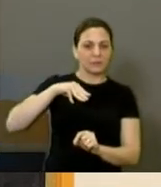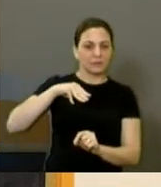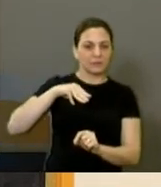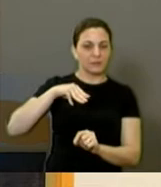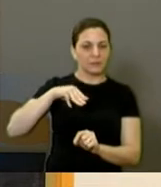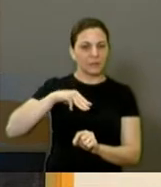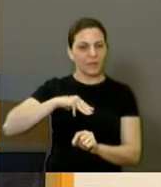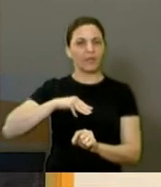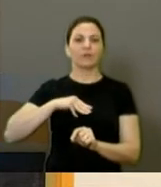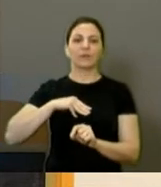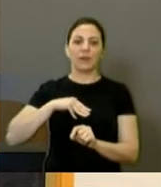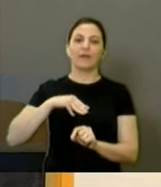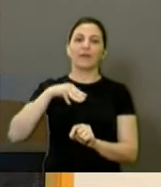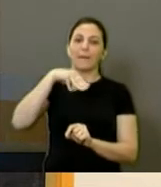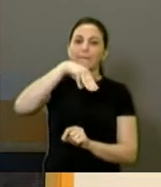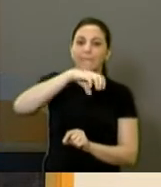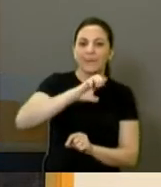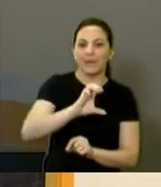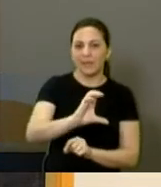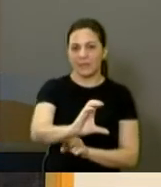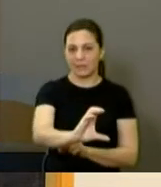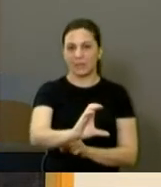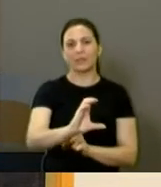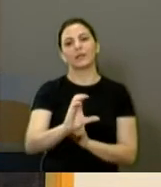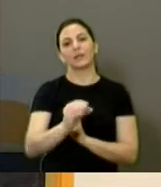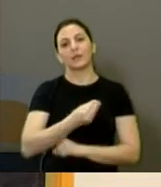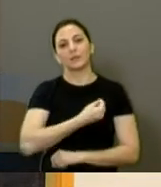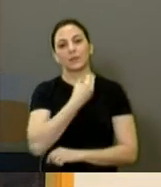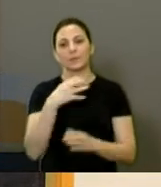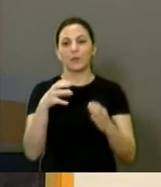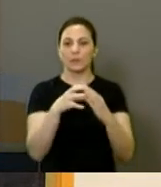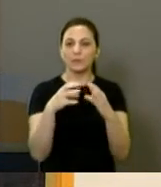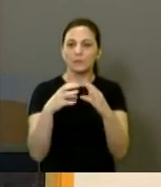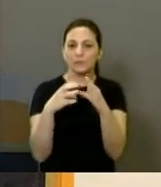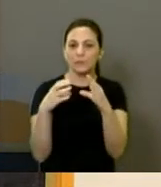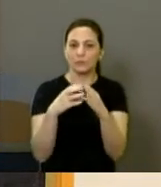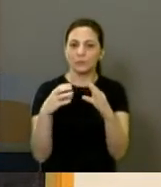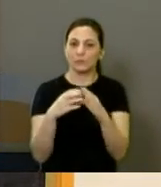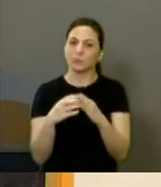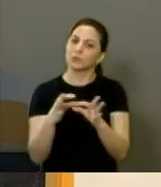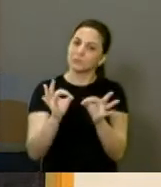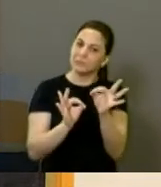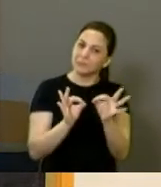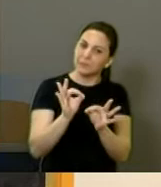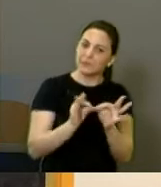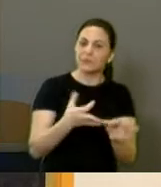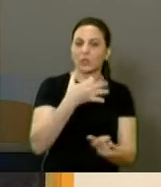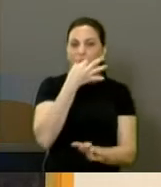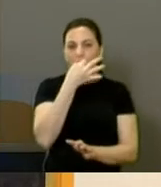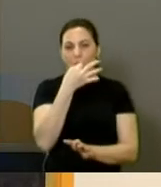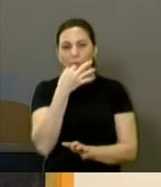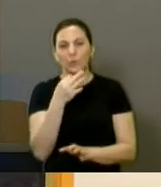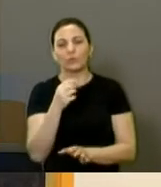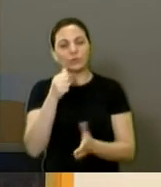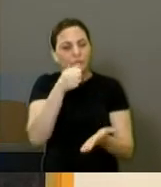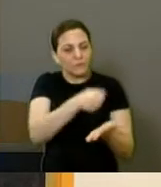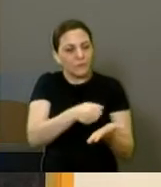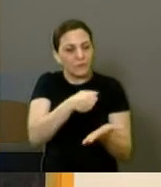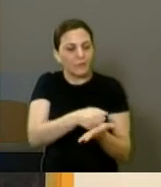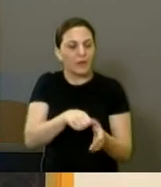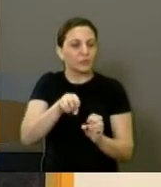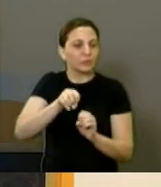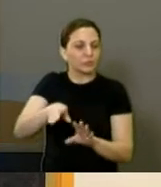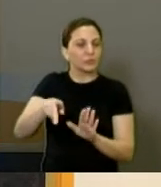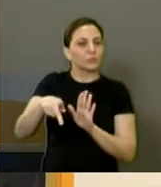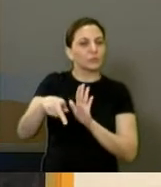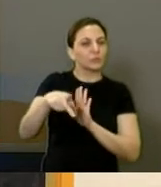convidasse também para falar dessa experiência, para participar desse grupo de elaboração de uma proposta concreta de educação